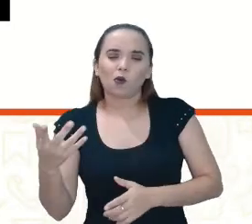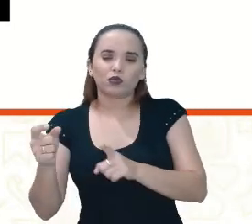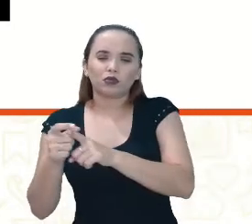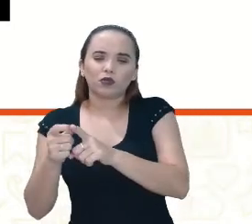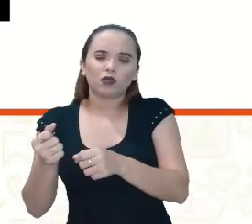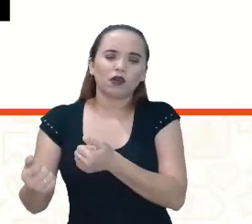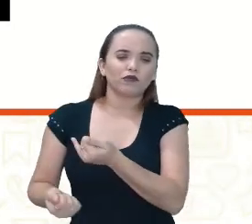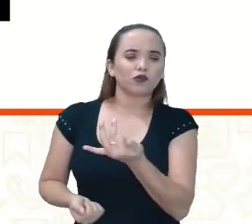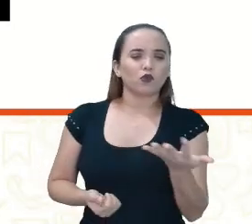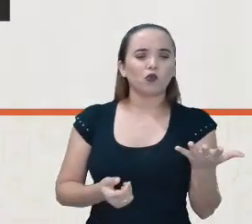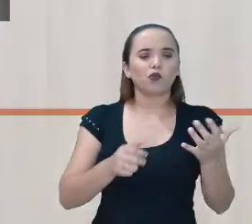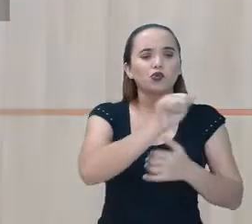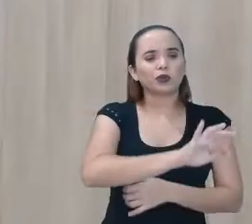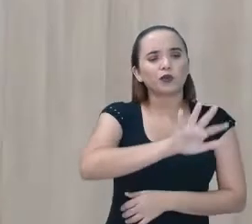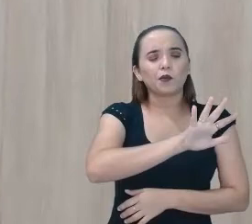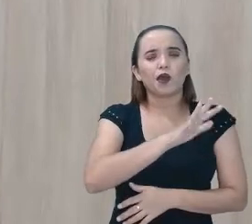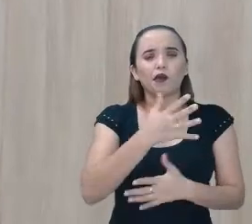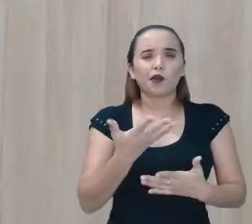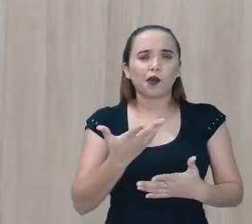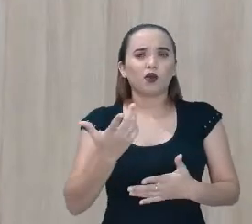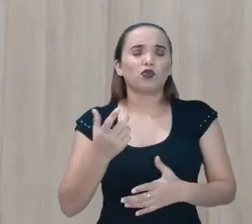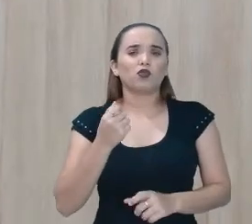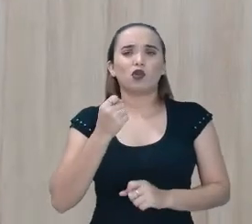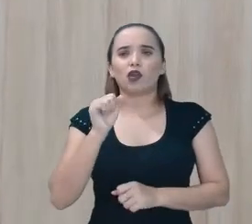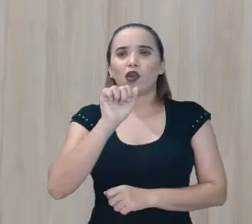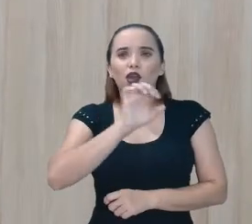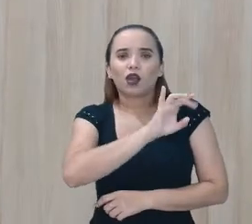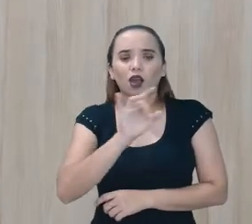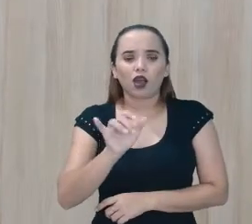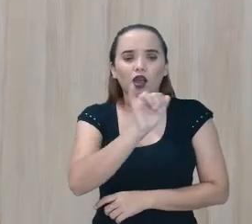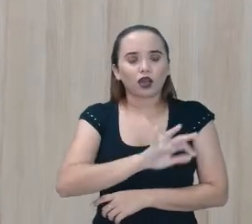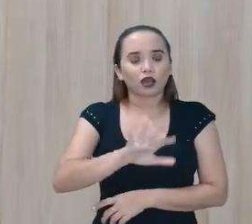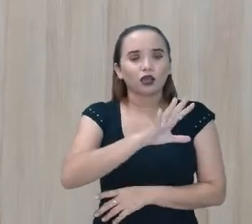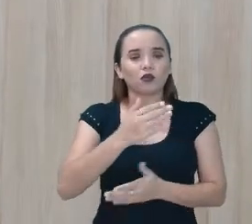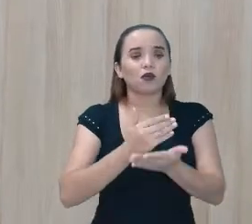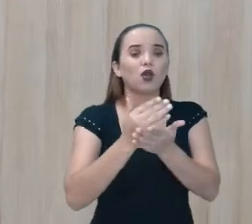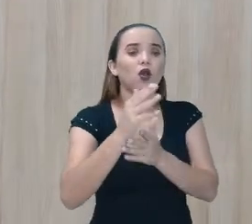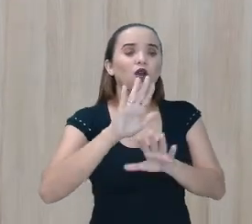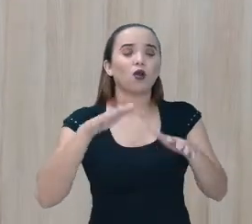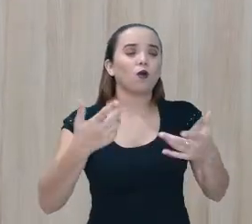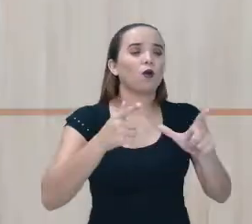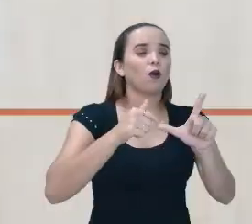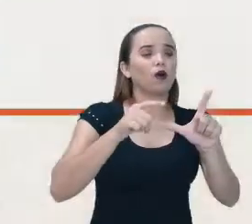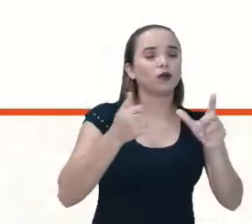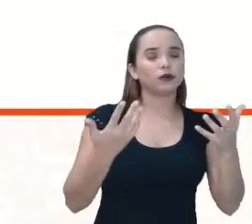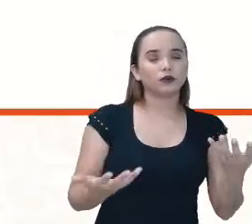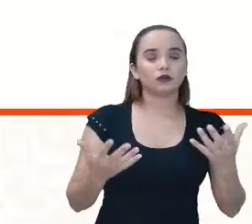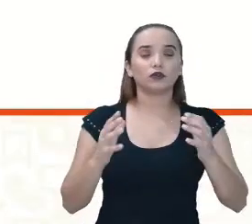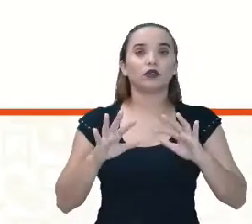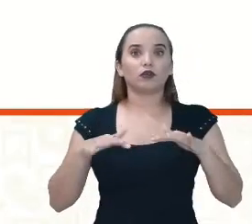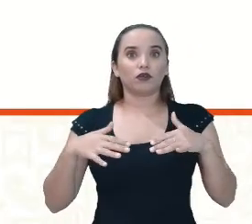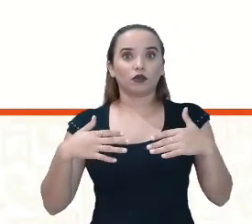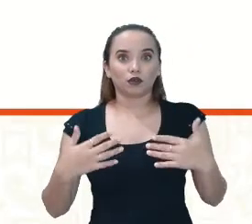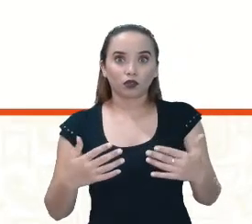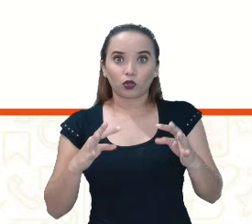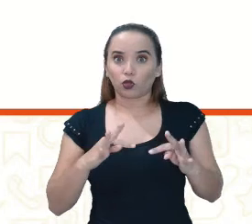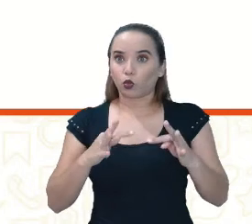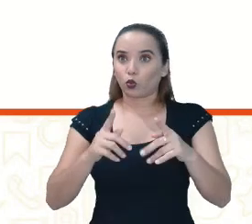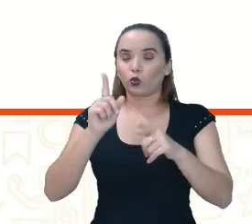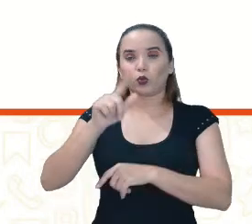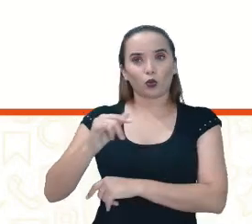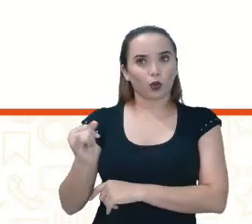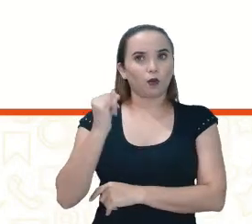quantas figuras começam com cada letra. Então, tudo isso é importante, mas